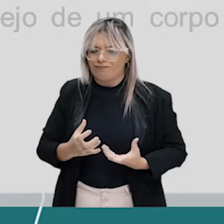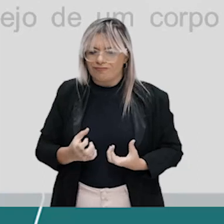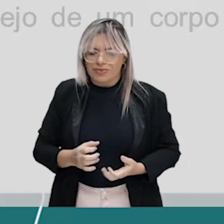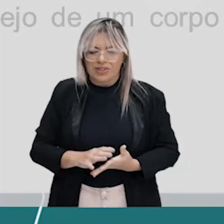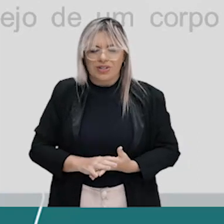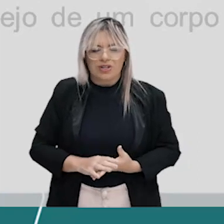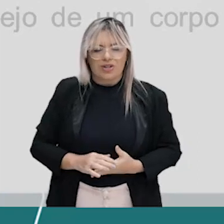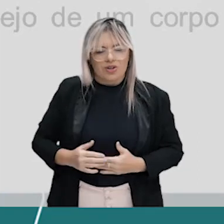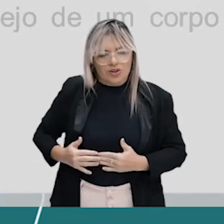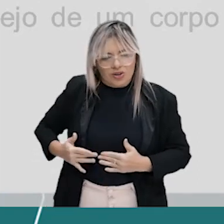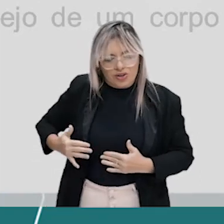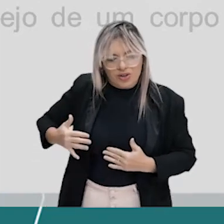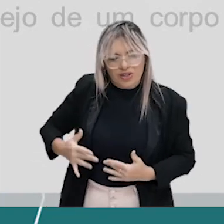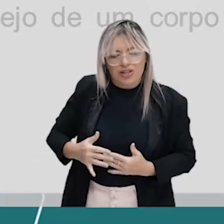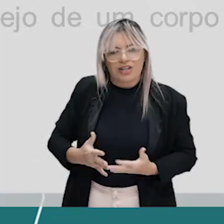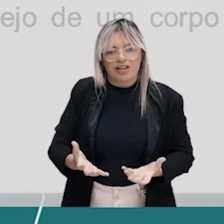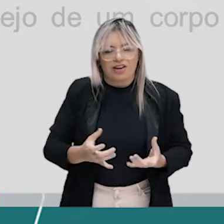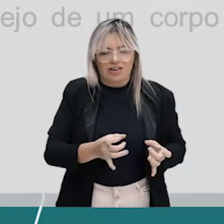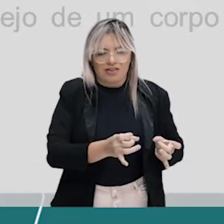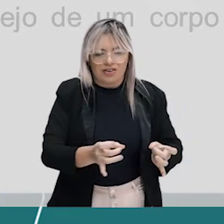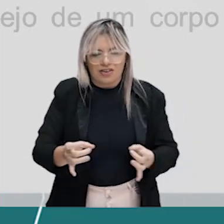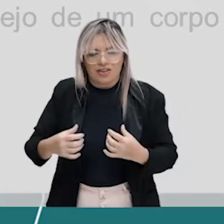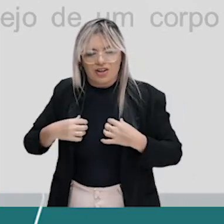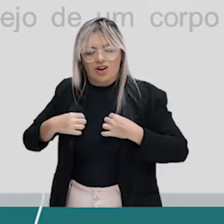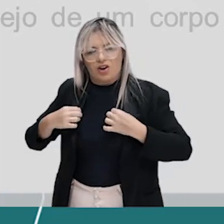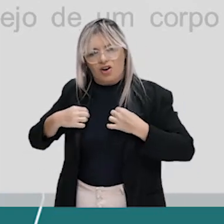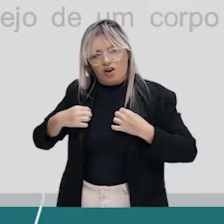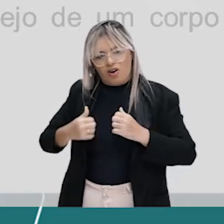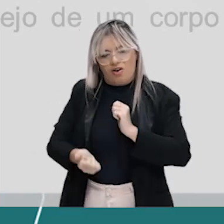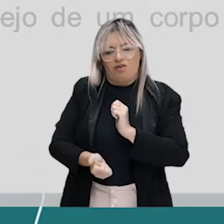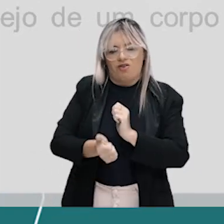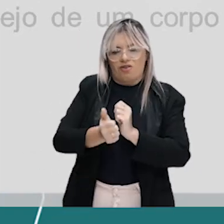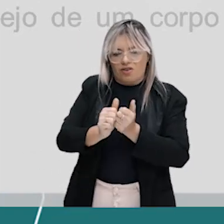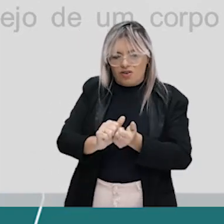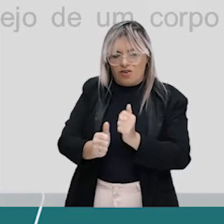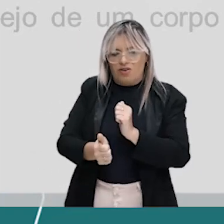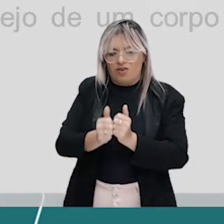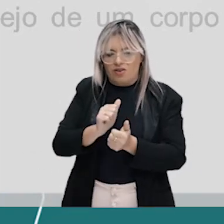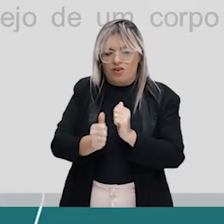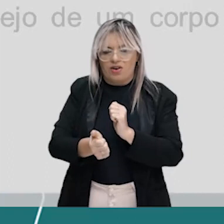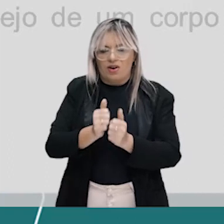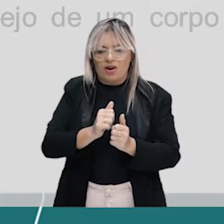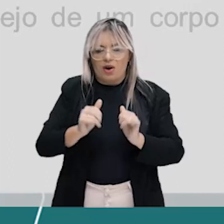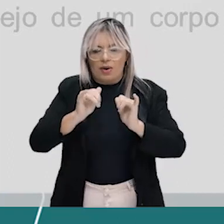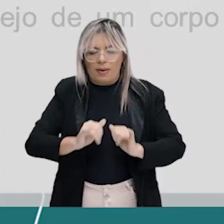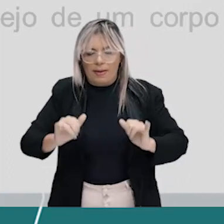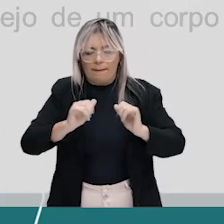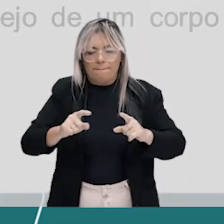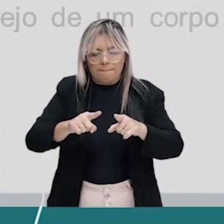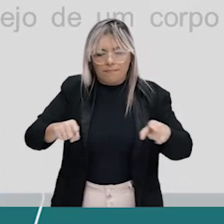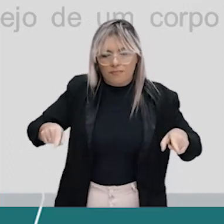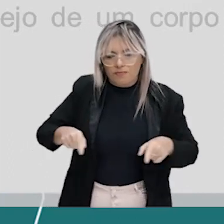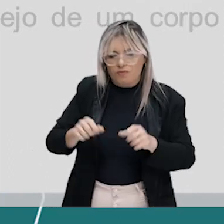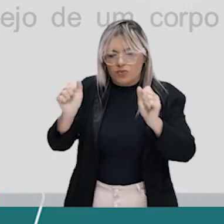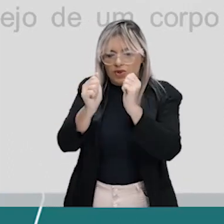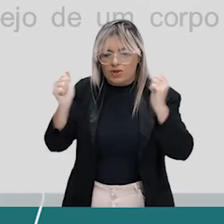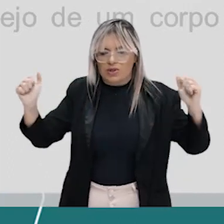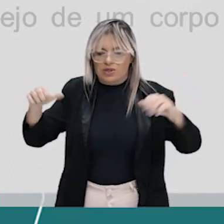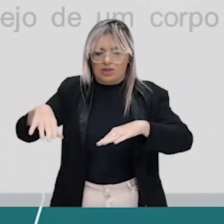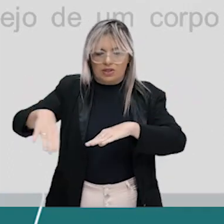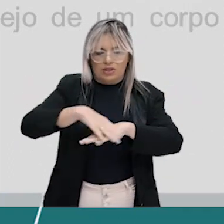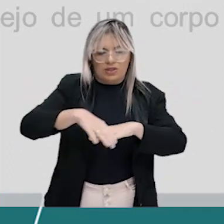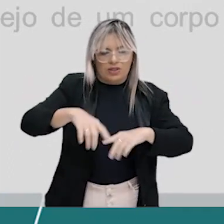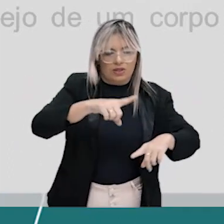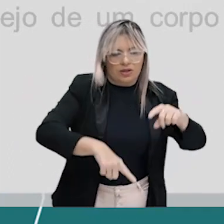esportivas, propagandas de academias, tênis, aparelhos de ginástica e musculação, vitaminas,